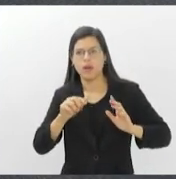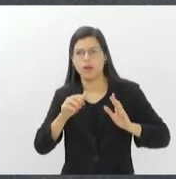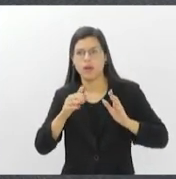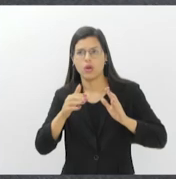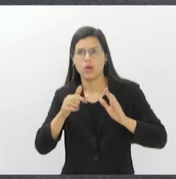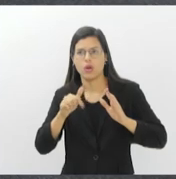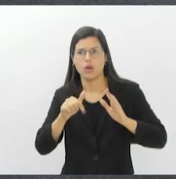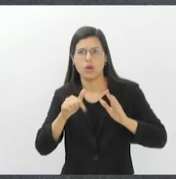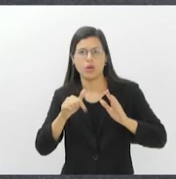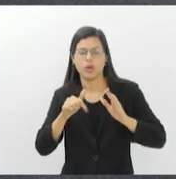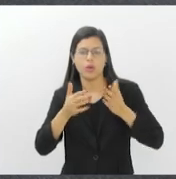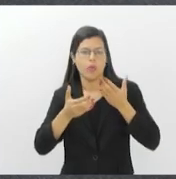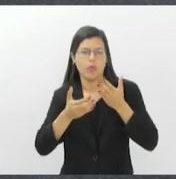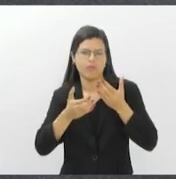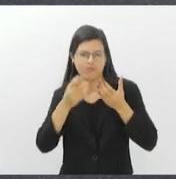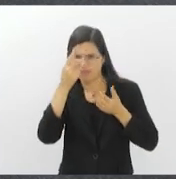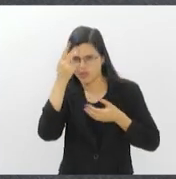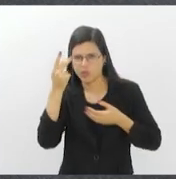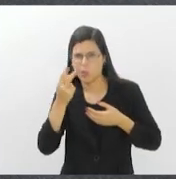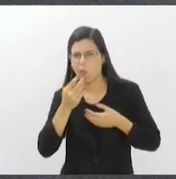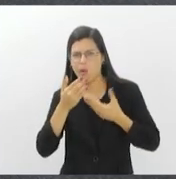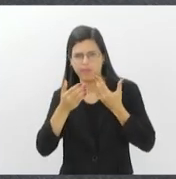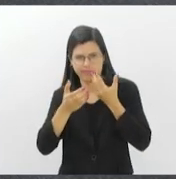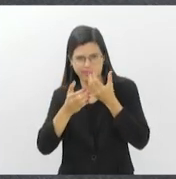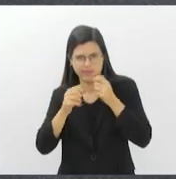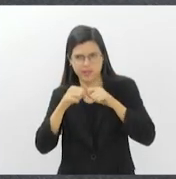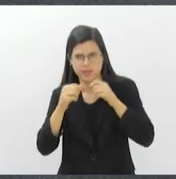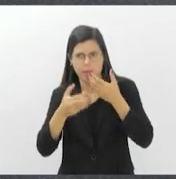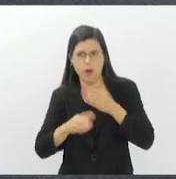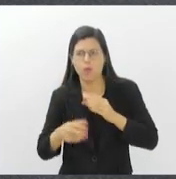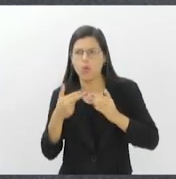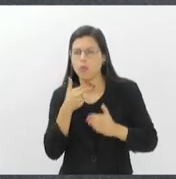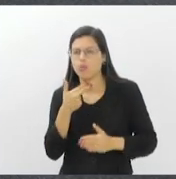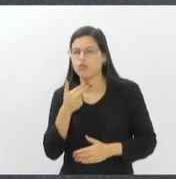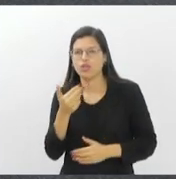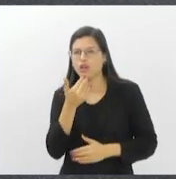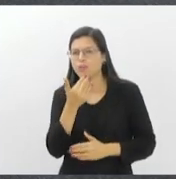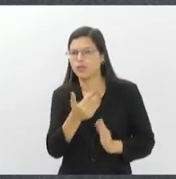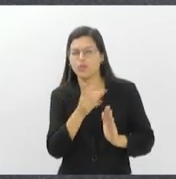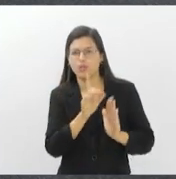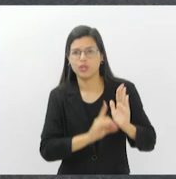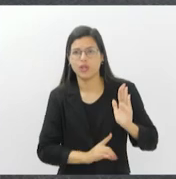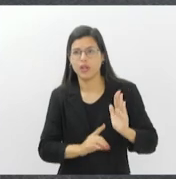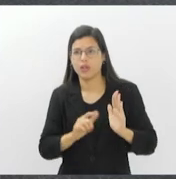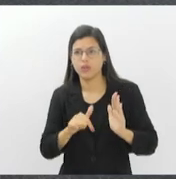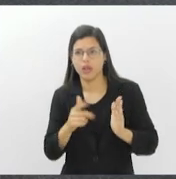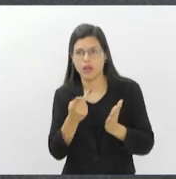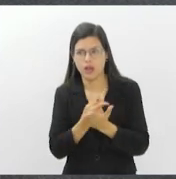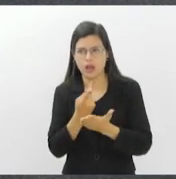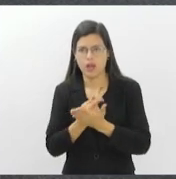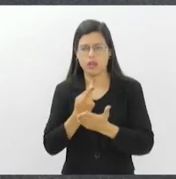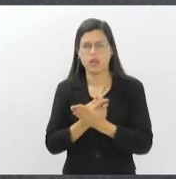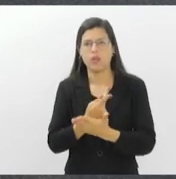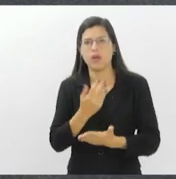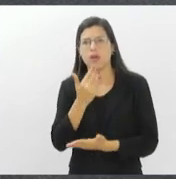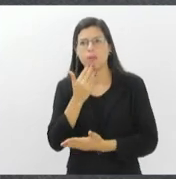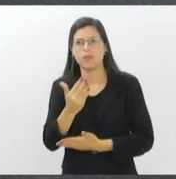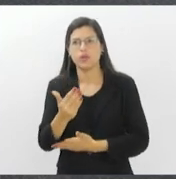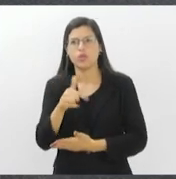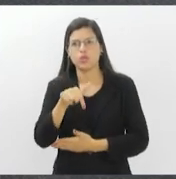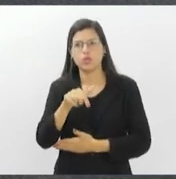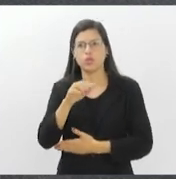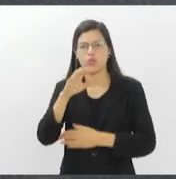arguir o seu direito, essa decisão era equivocada. Então, ele mandou que o TJ se manifestasse no